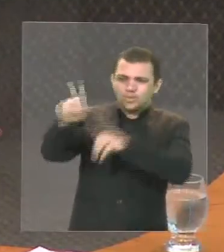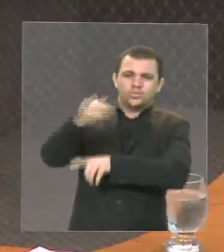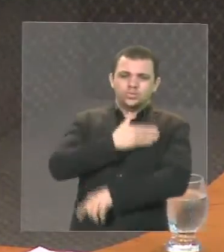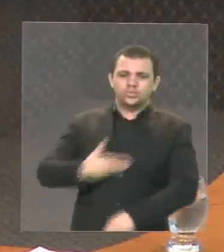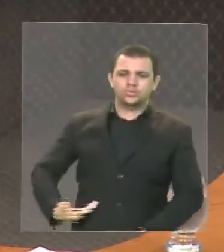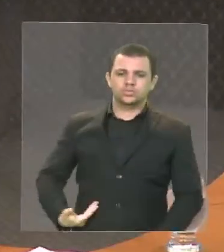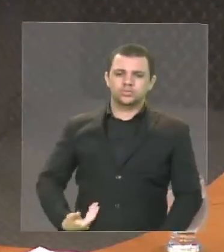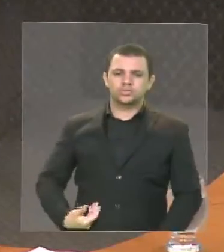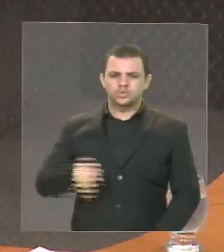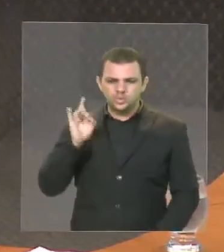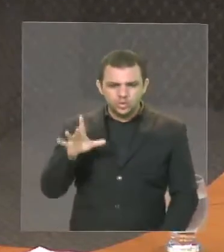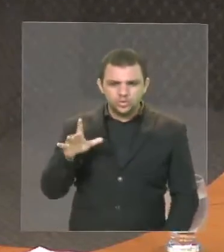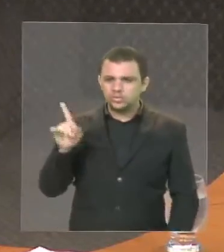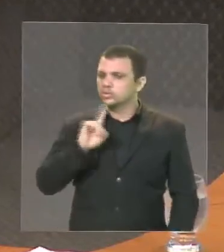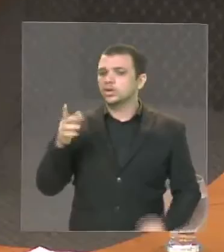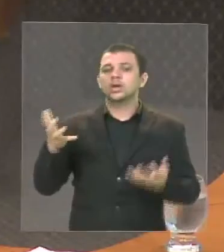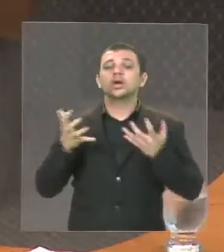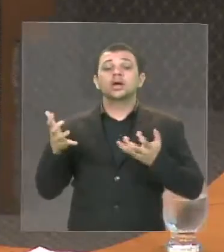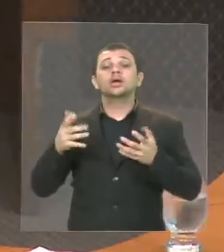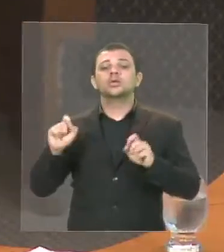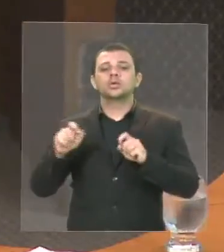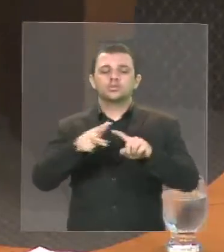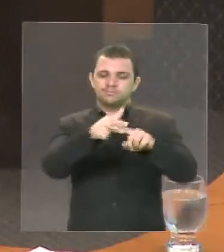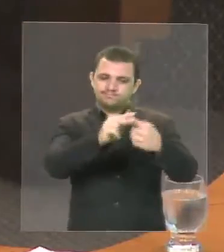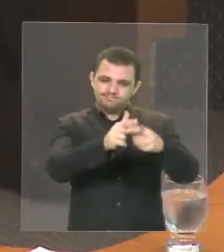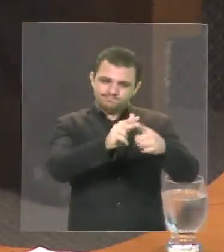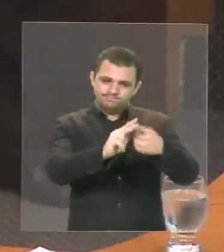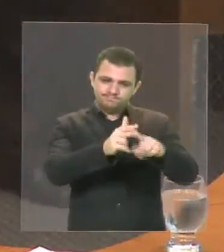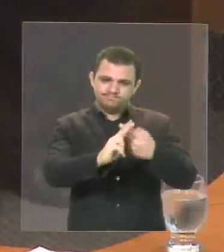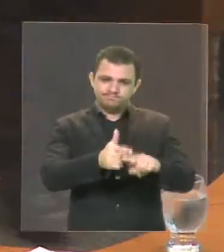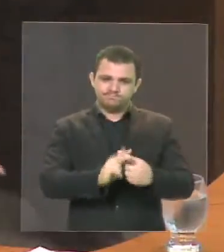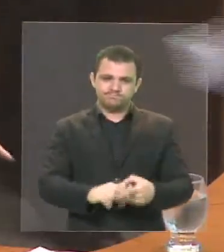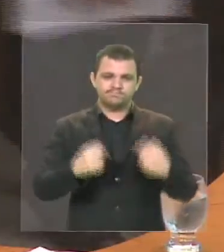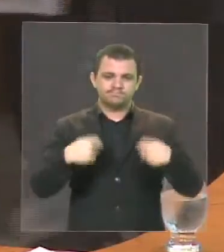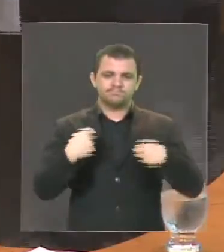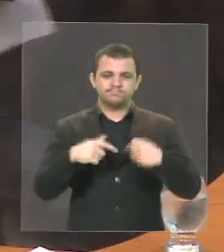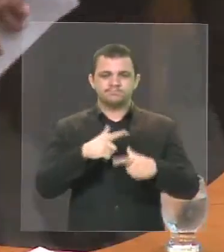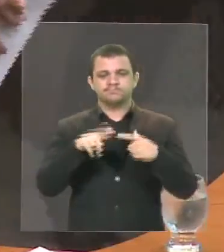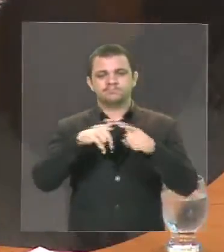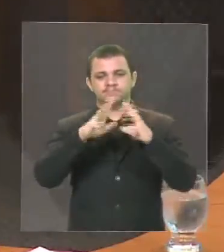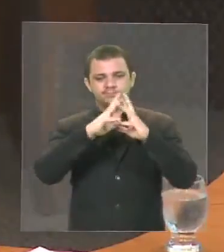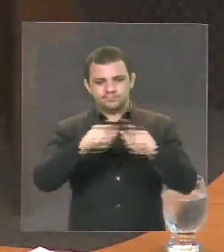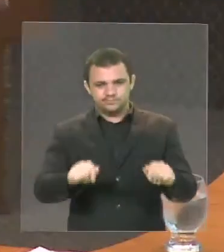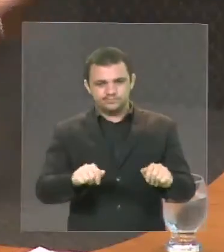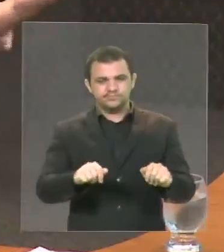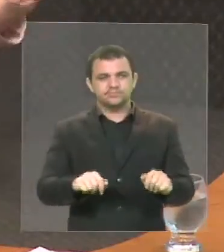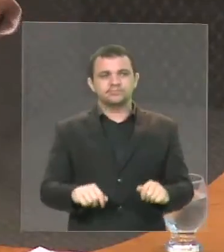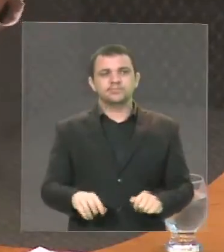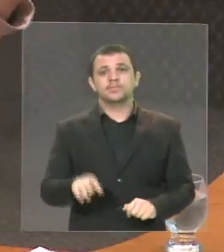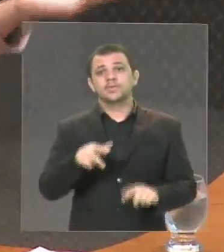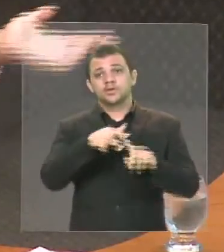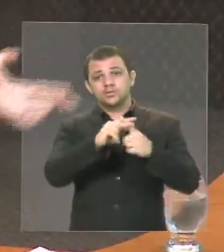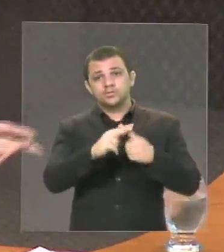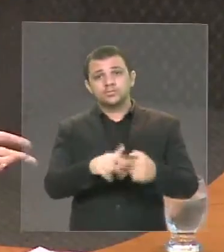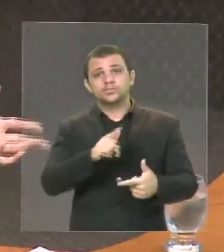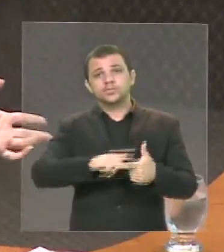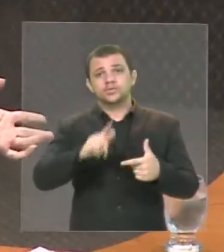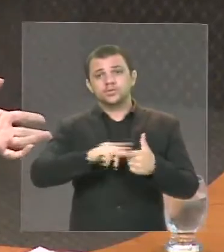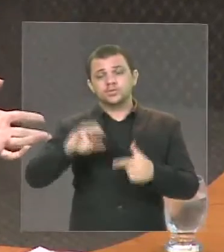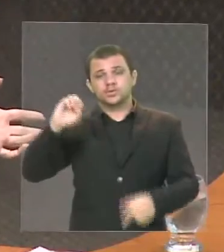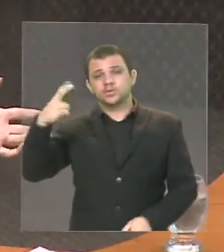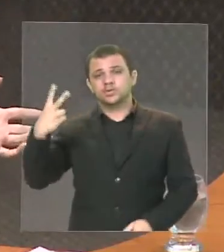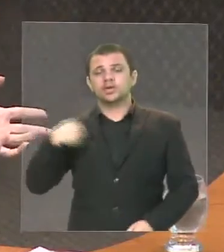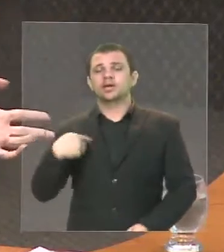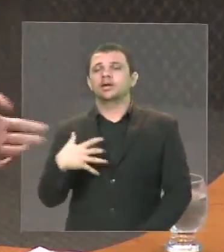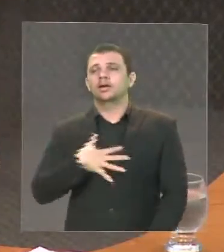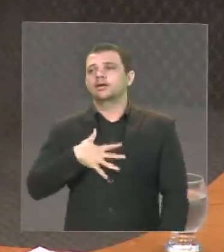para consertarem o sistema de oxigênio, e não aqui ficar satisfeita porque morreram pessoas.